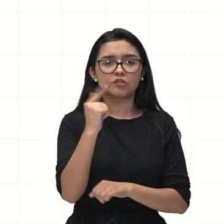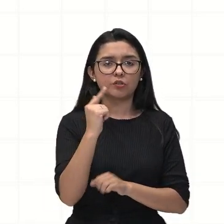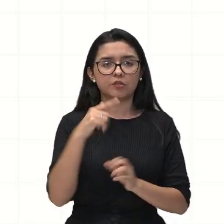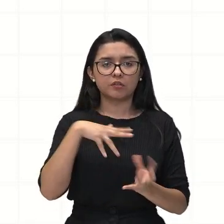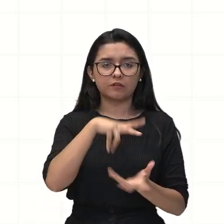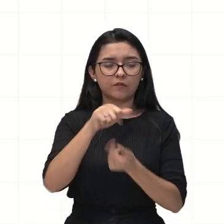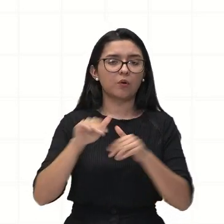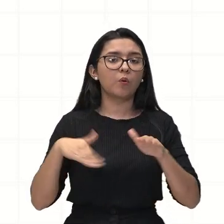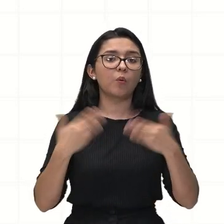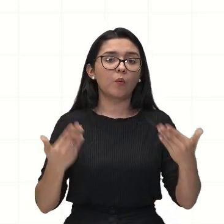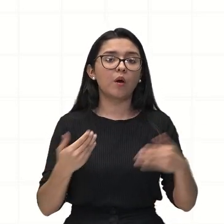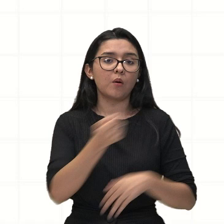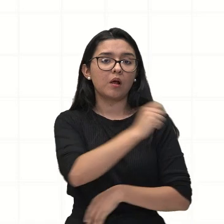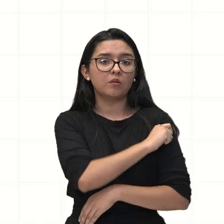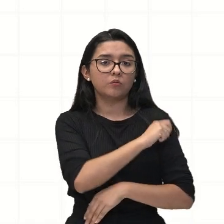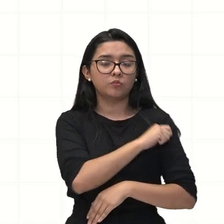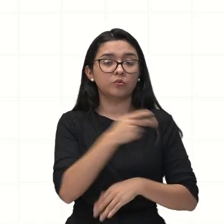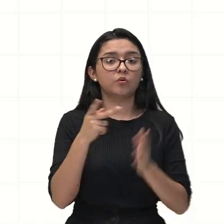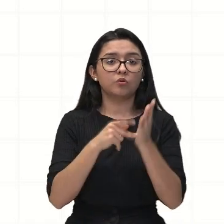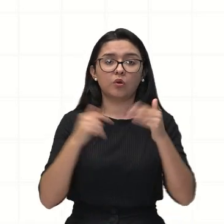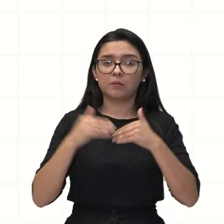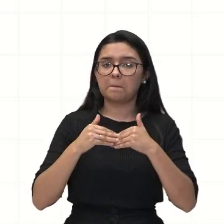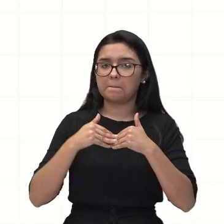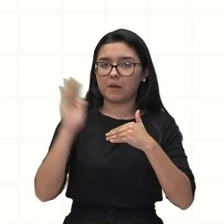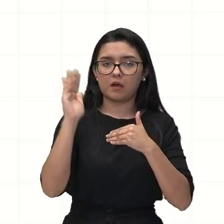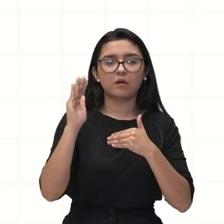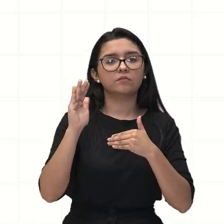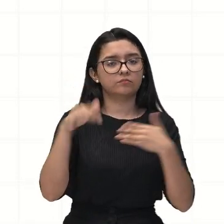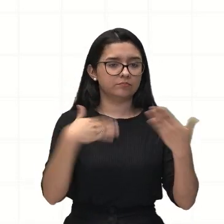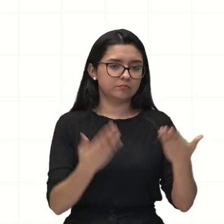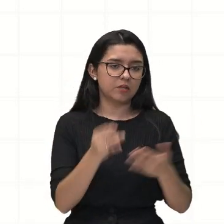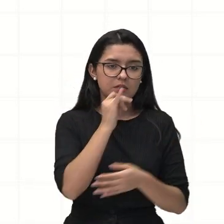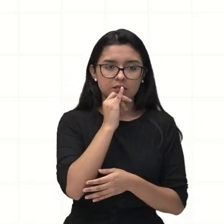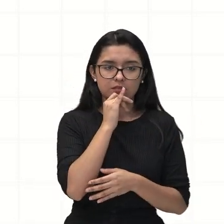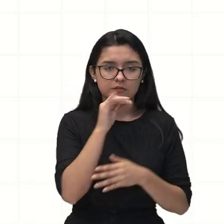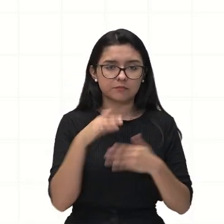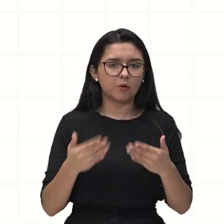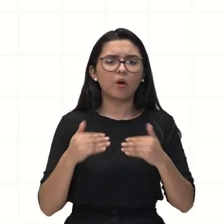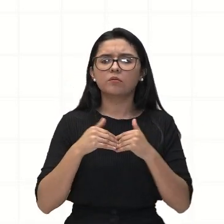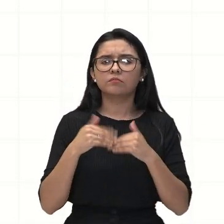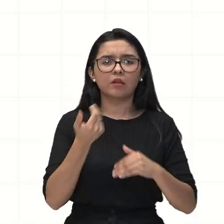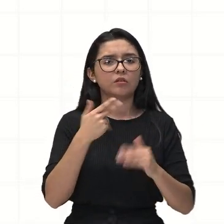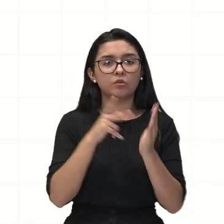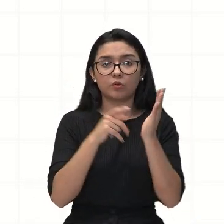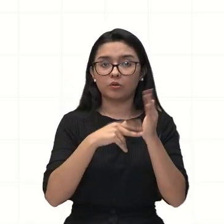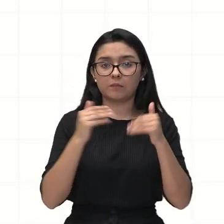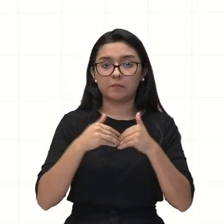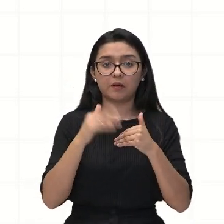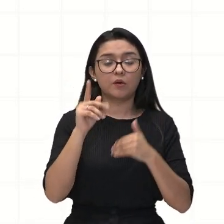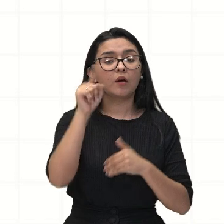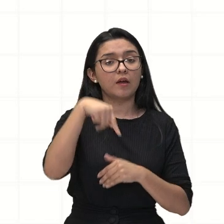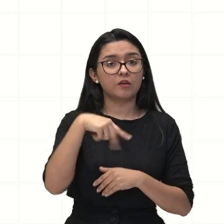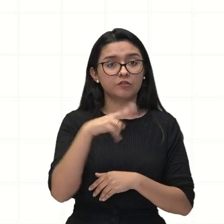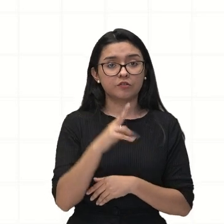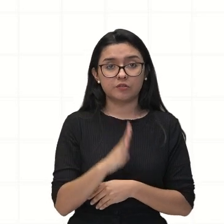o melhor desempenho? Nós podemos aqui, qual é a maior nota? É a de Bruno.